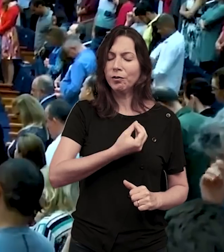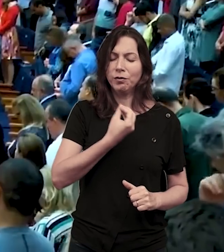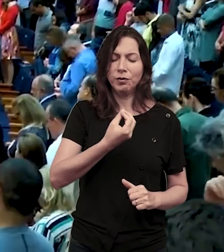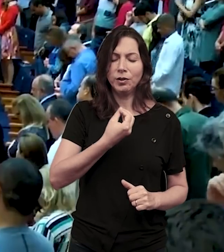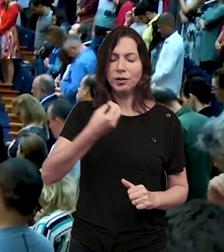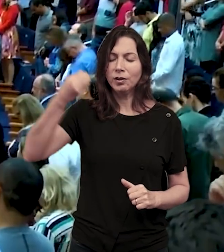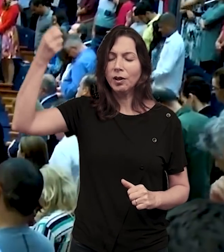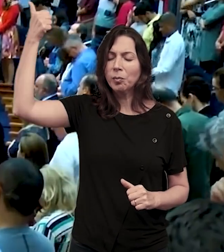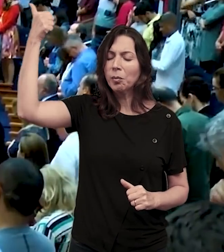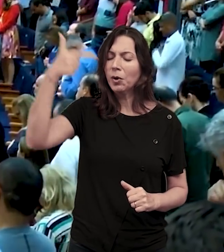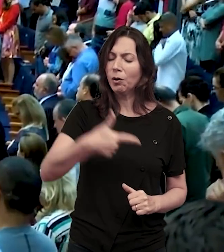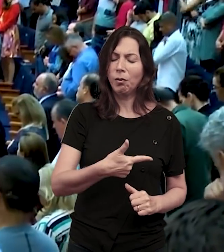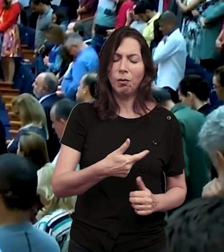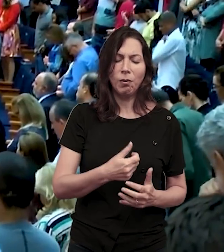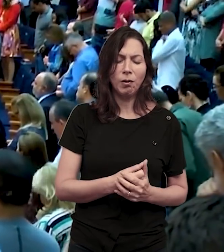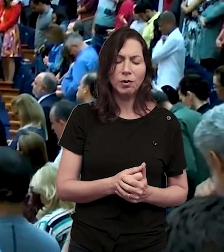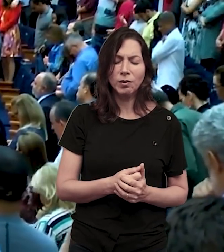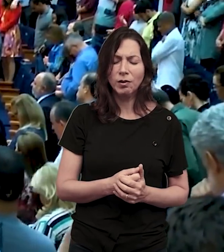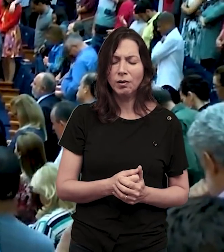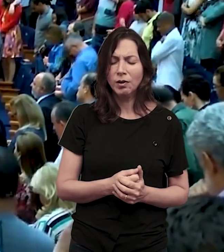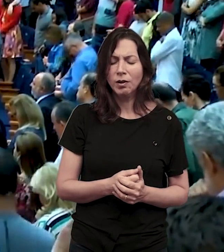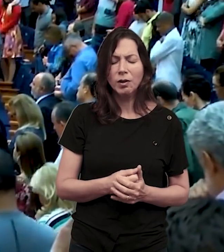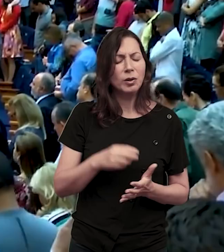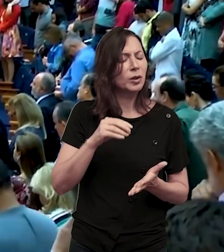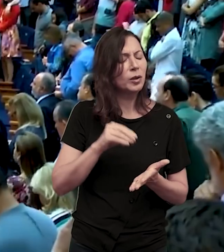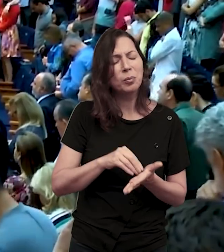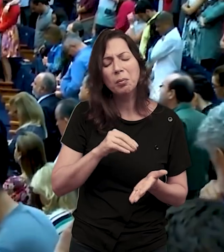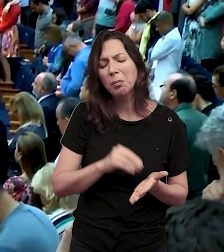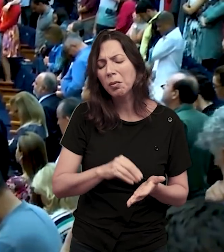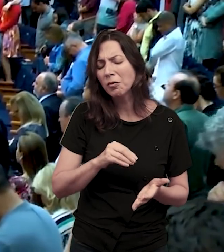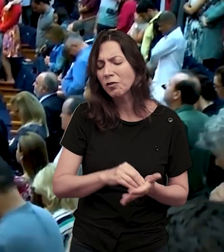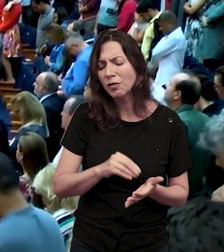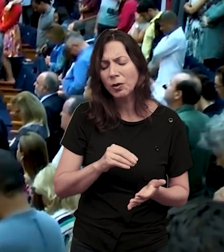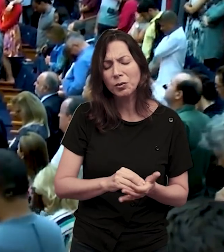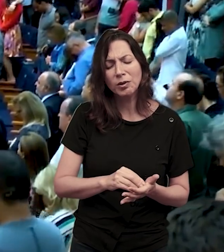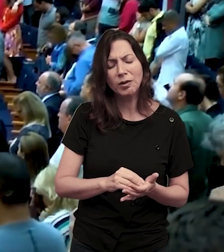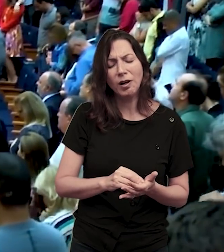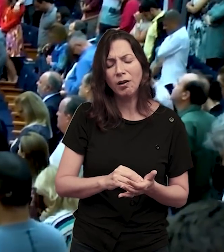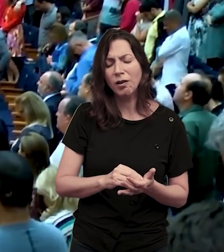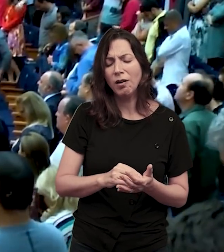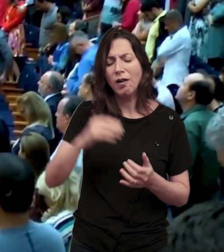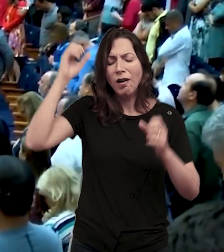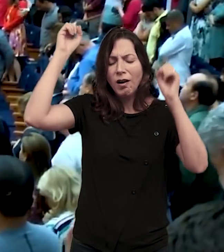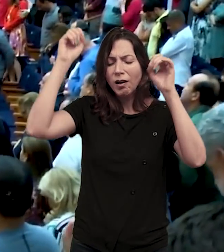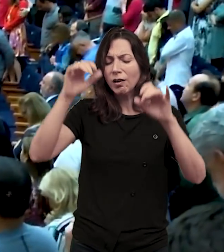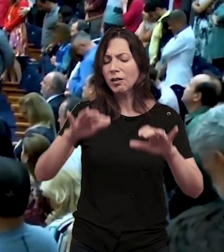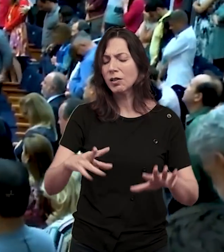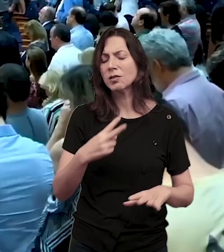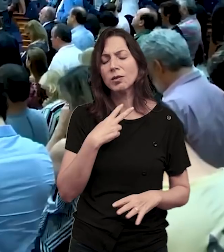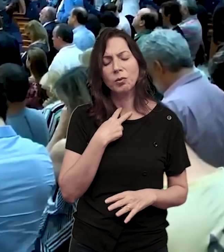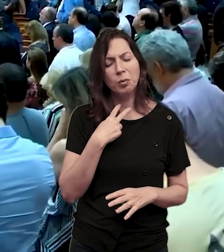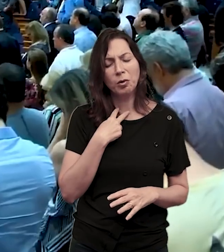Pode nos faltar qualquer outra coisa, não nos falte a Tua graça, Senhor. Não nos falte a Tua graça,